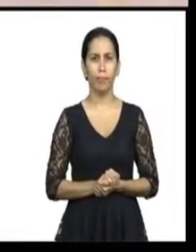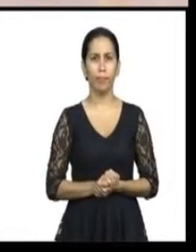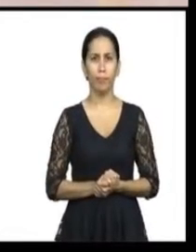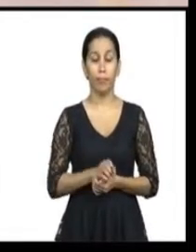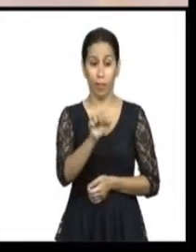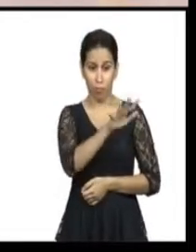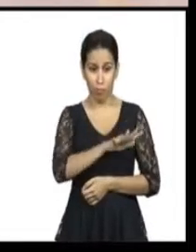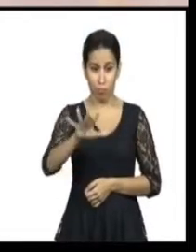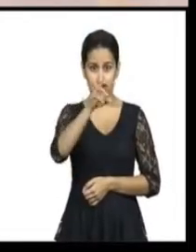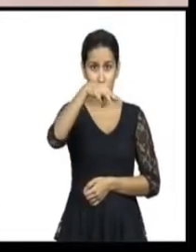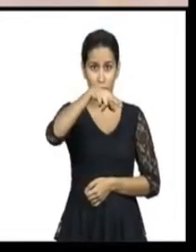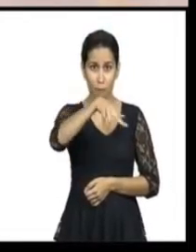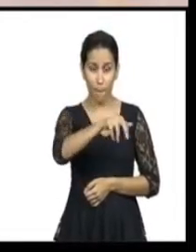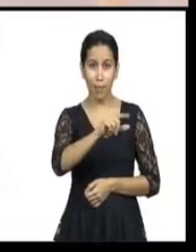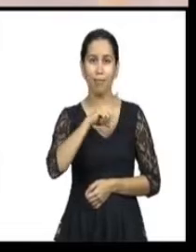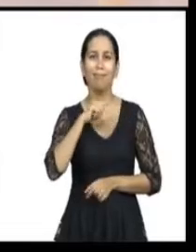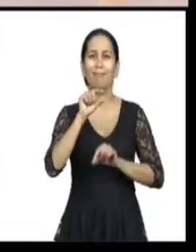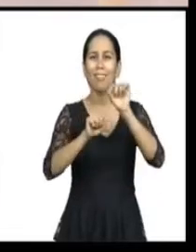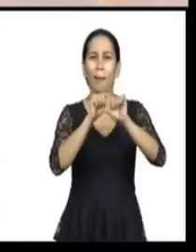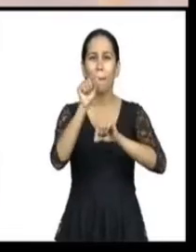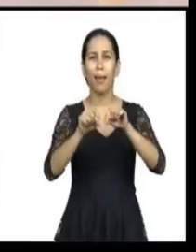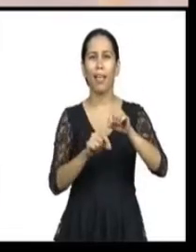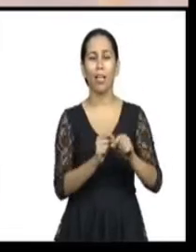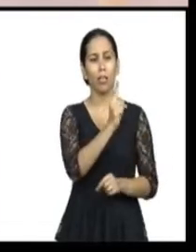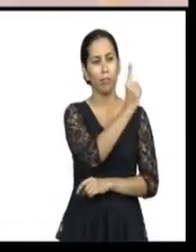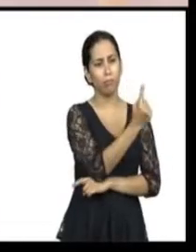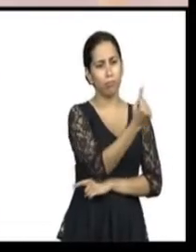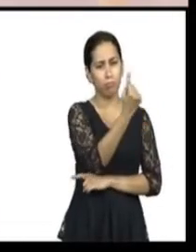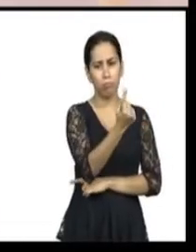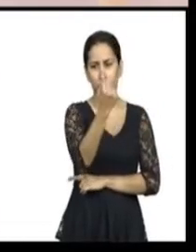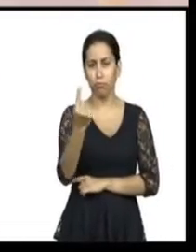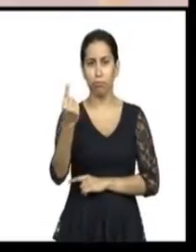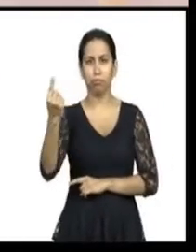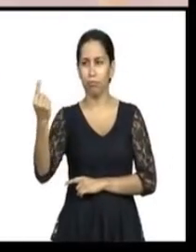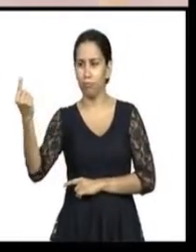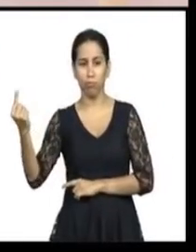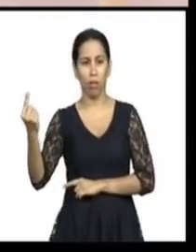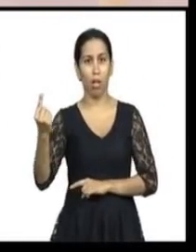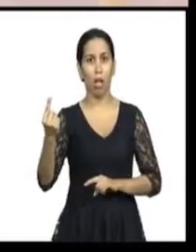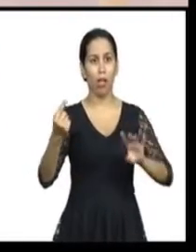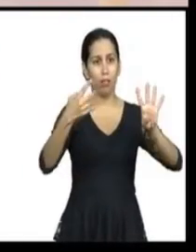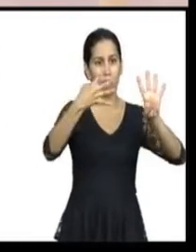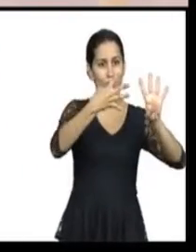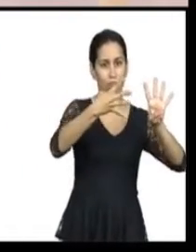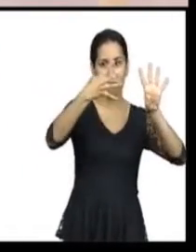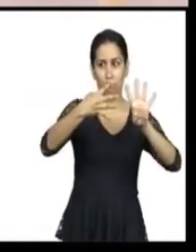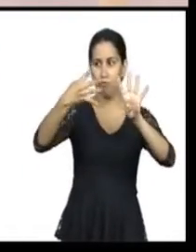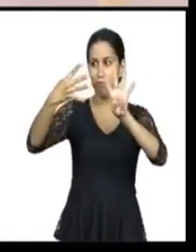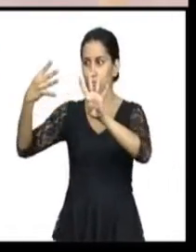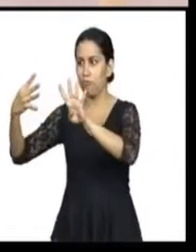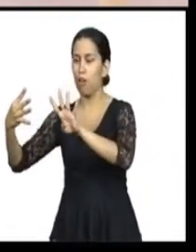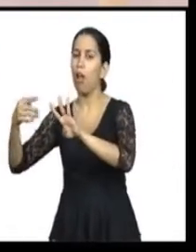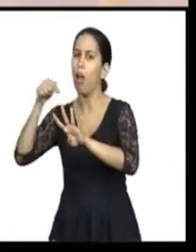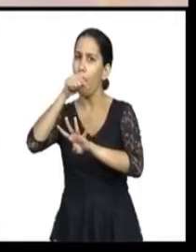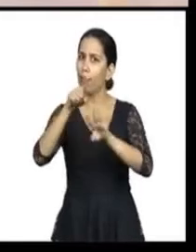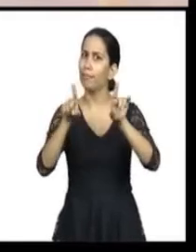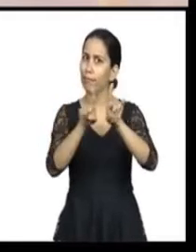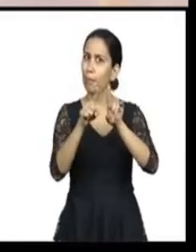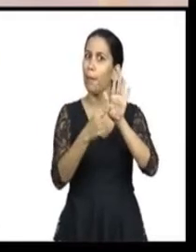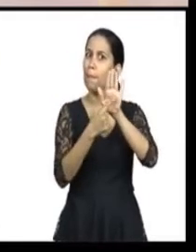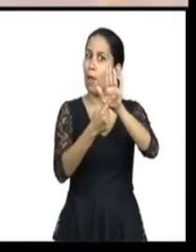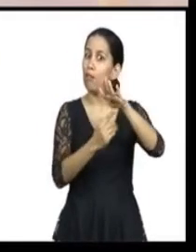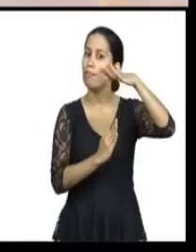outras sinalizações além das placas, como esses pontaletes e essas leiras de proteção. Eles estão aqui para mostrar os limites da pista e